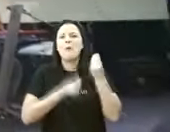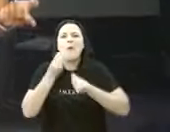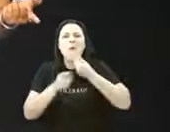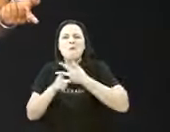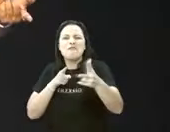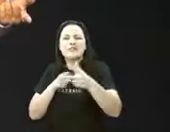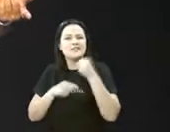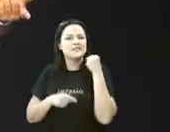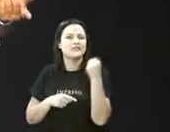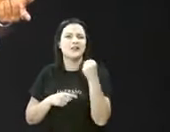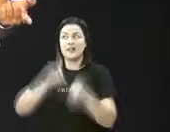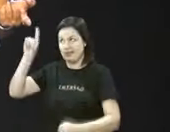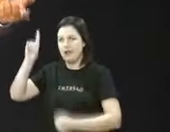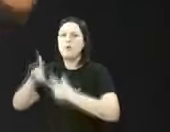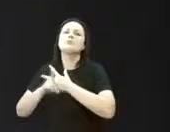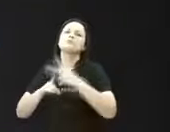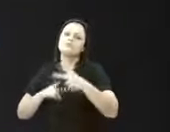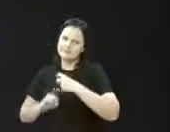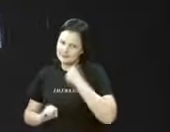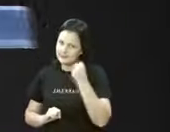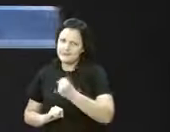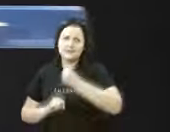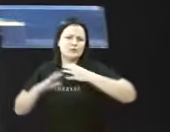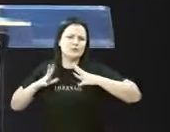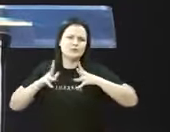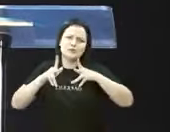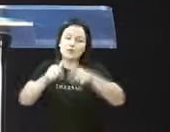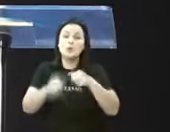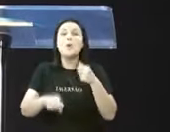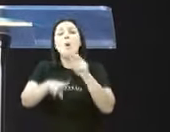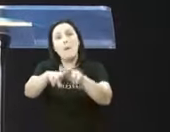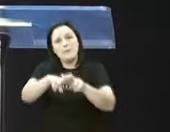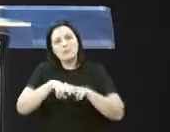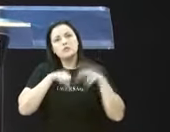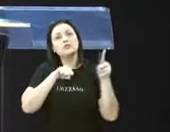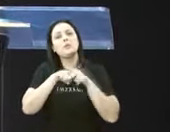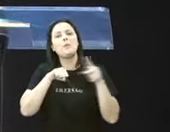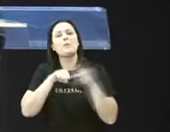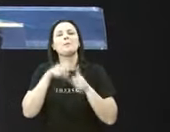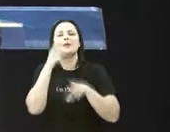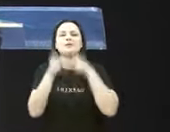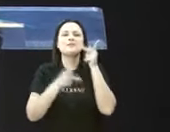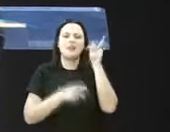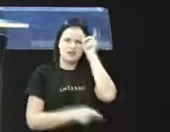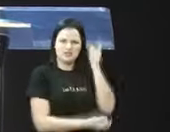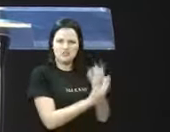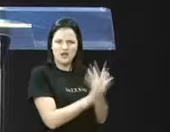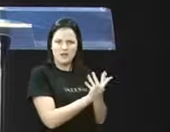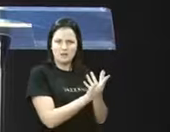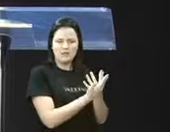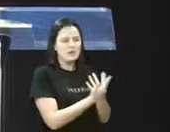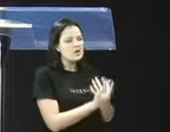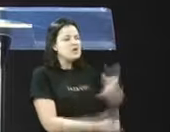Ele sabe que a Deus ele não derrota. E é por isso que o apóstolo Pedro, quando vem falar sobre quem o diabo é, ele diz: Satanás,